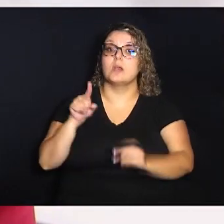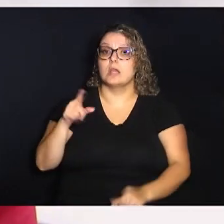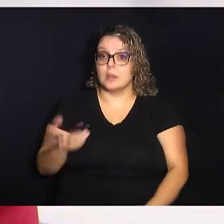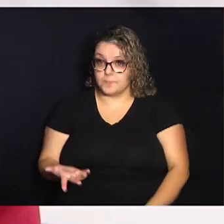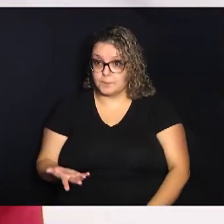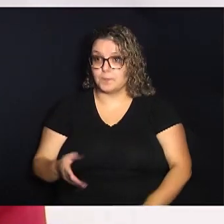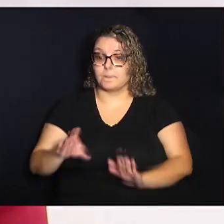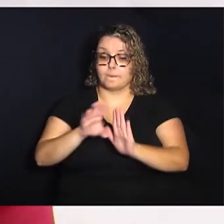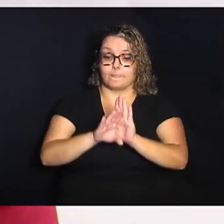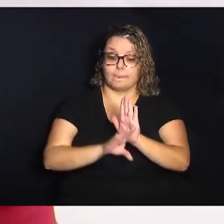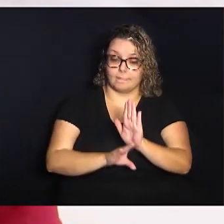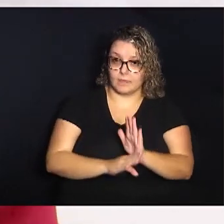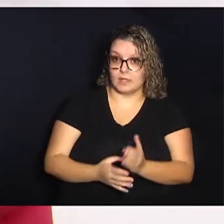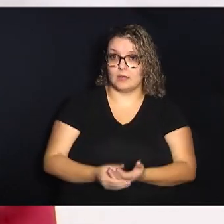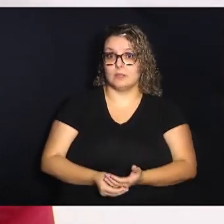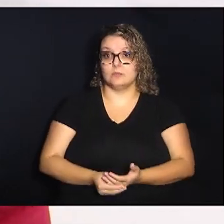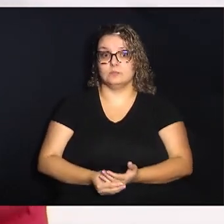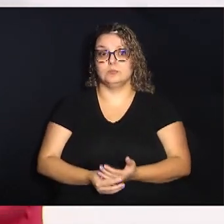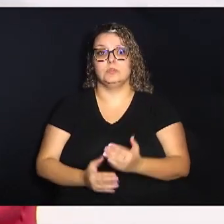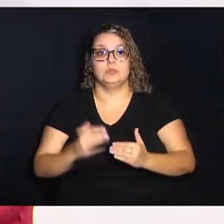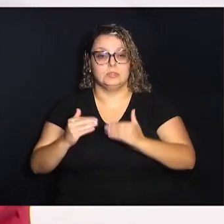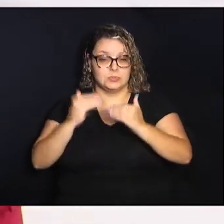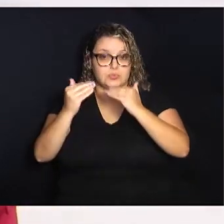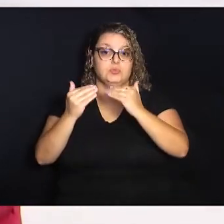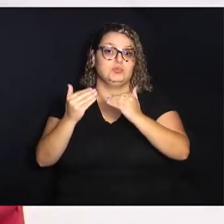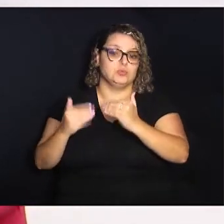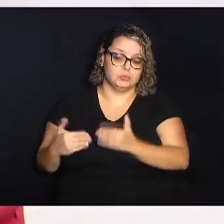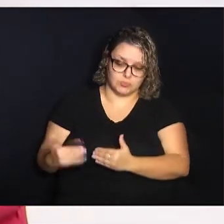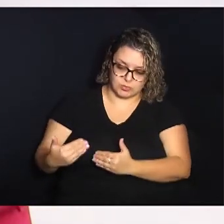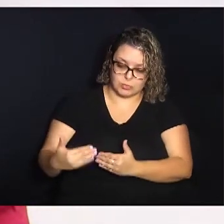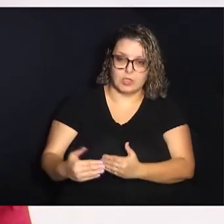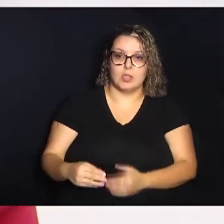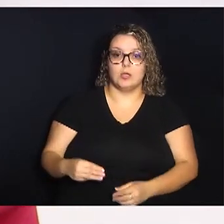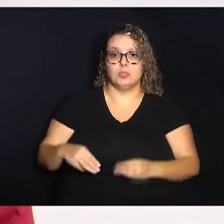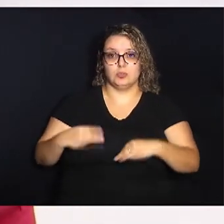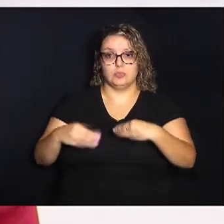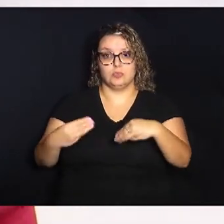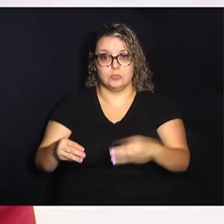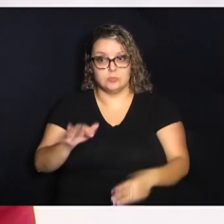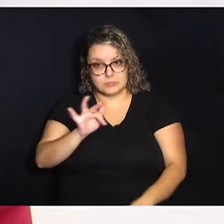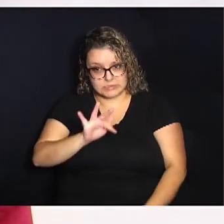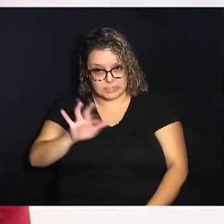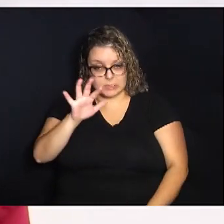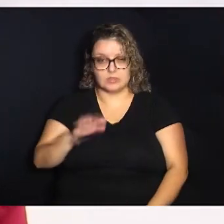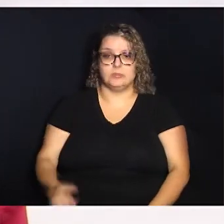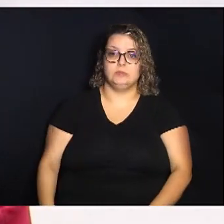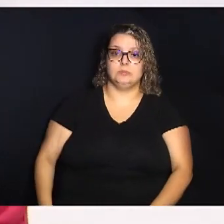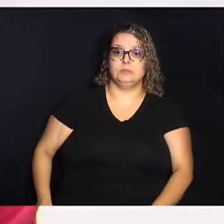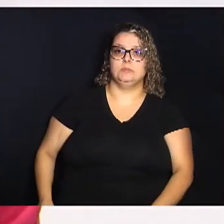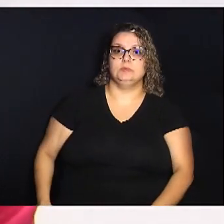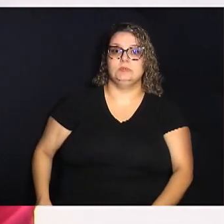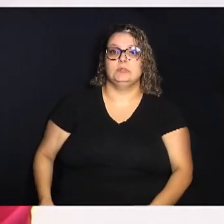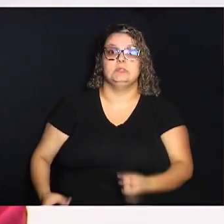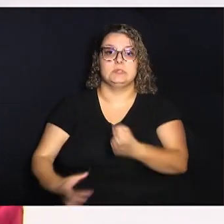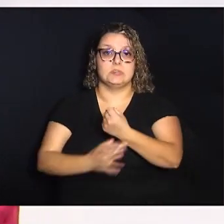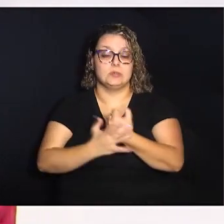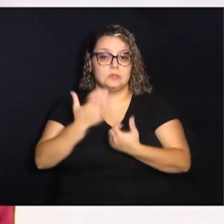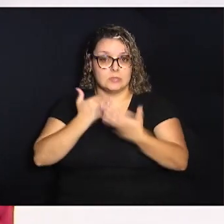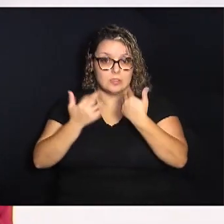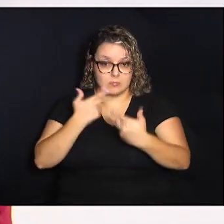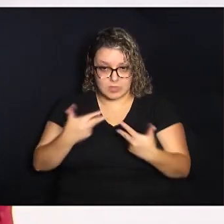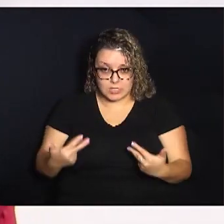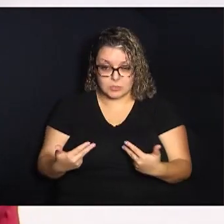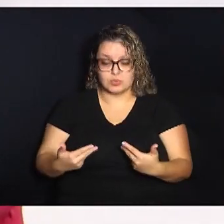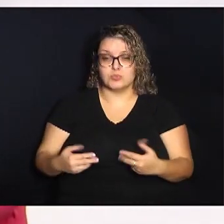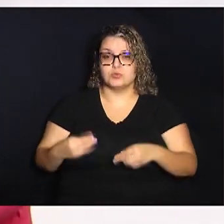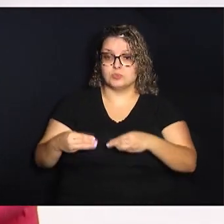programa muito desenvolvido a partir dos ministérios federais, Ministério, né, da Segurança Alimentar, Ministério dos